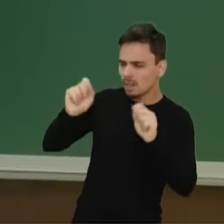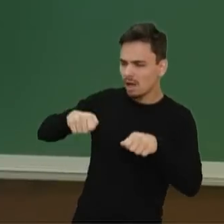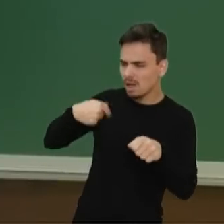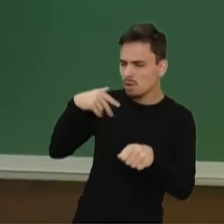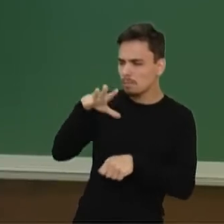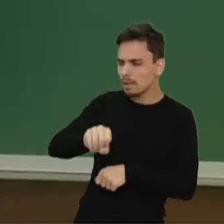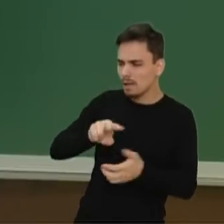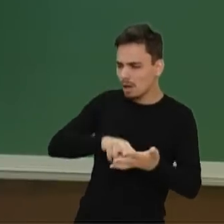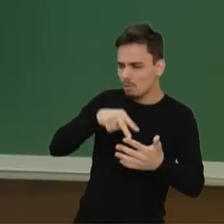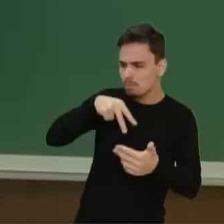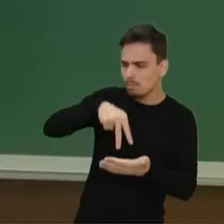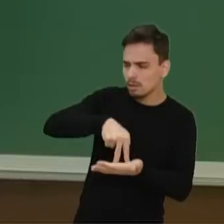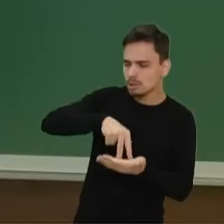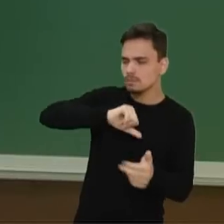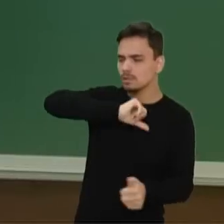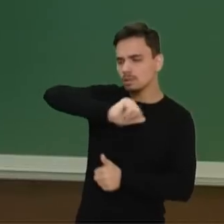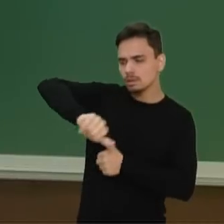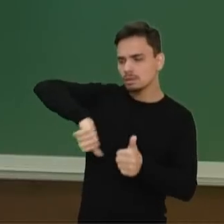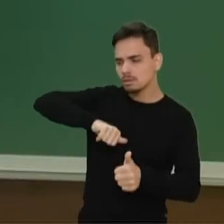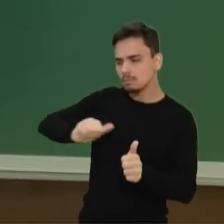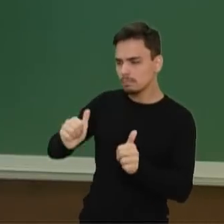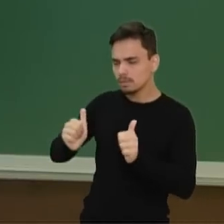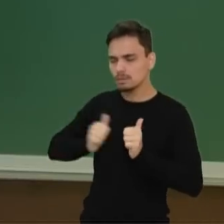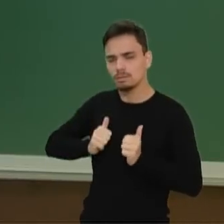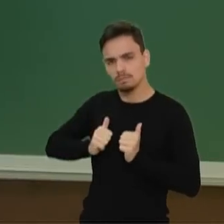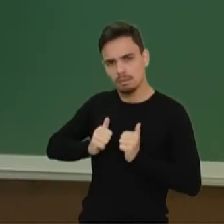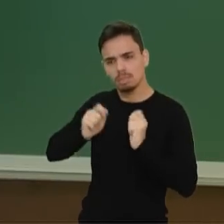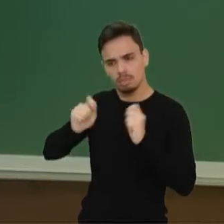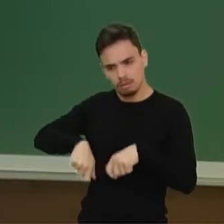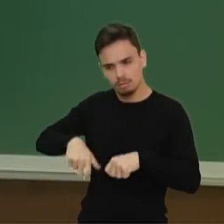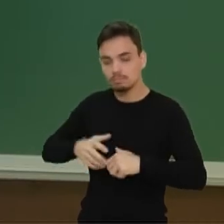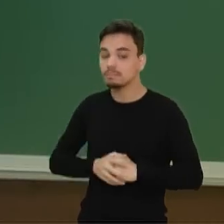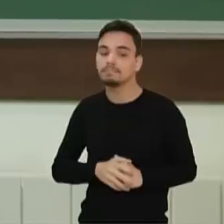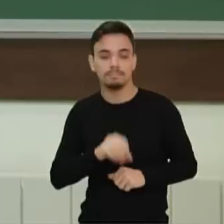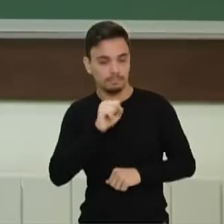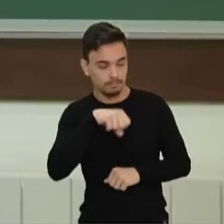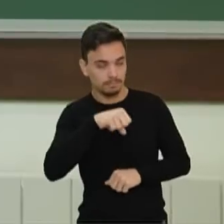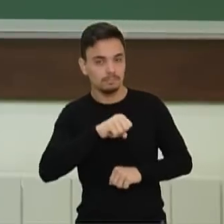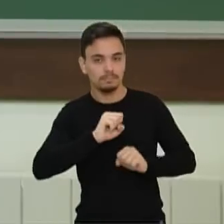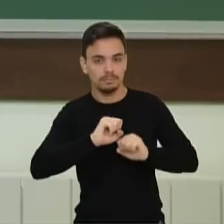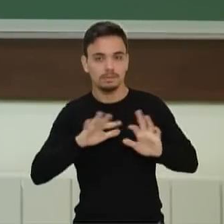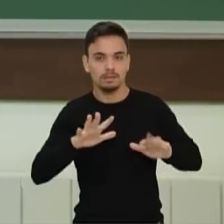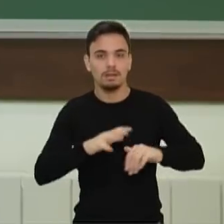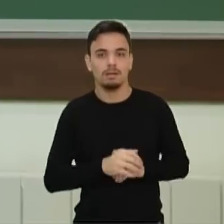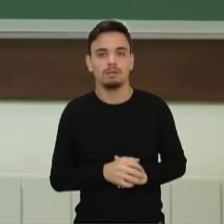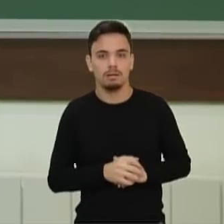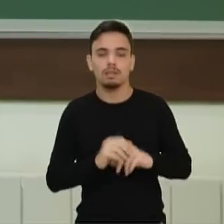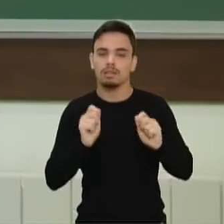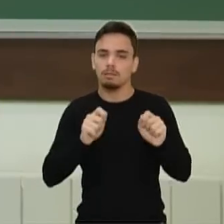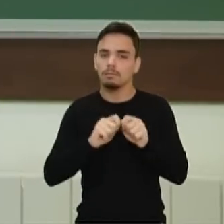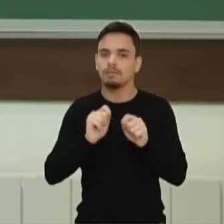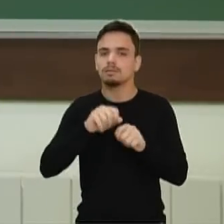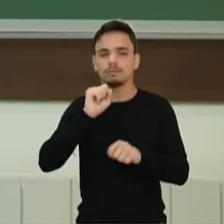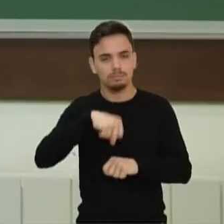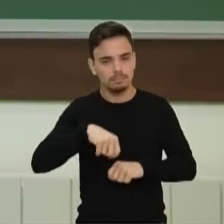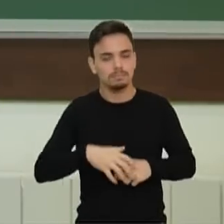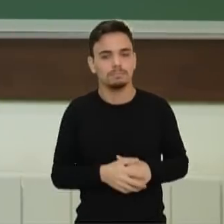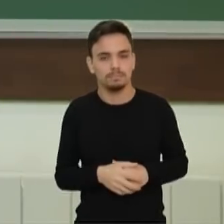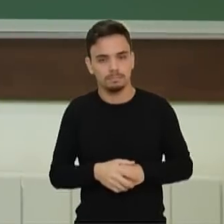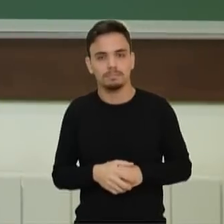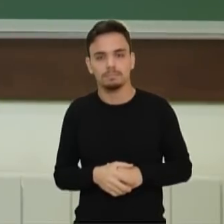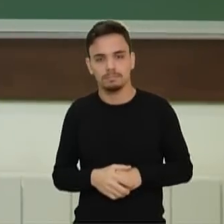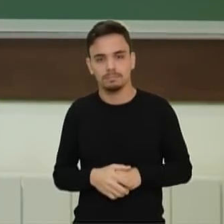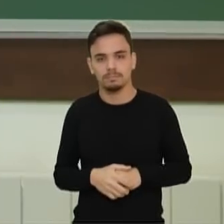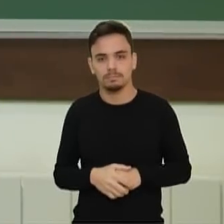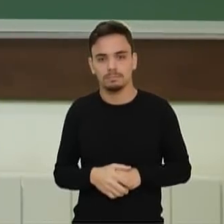ativa e transformá-la para a passiva? Claro que sim. Sim, nós podemos fazer isso, né?